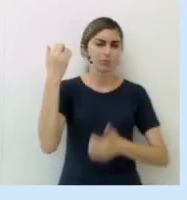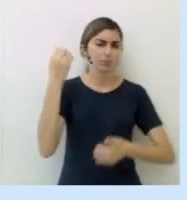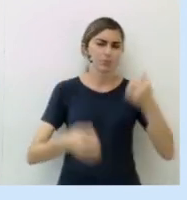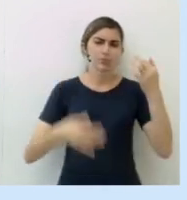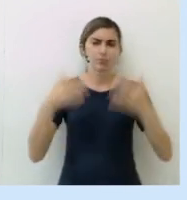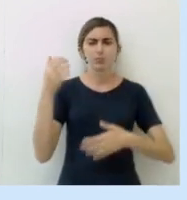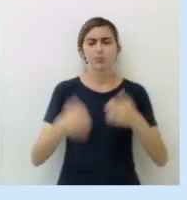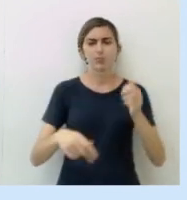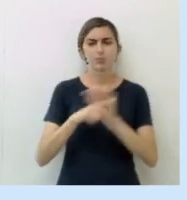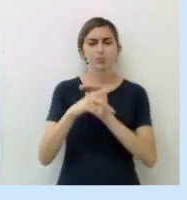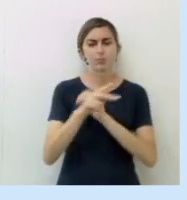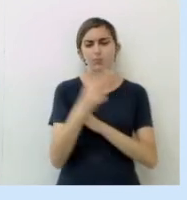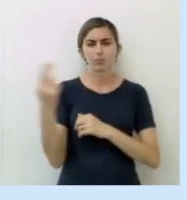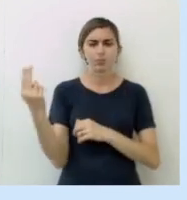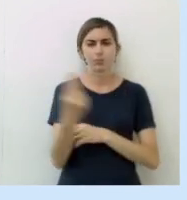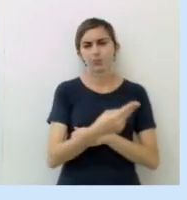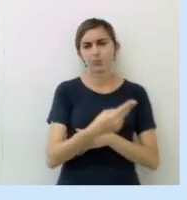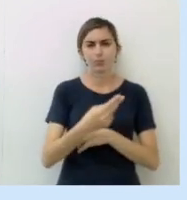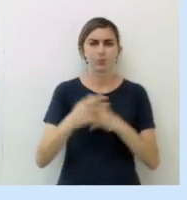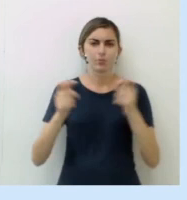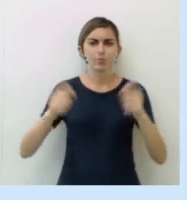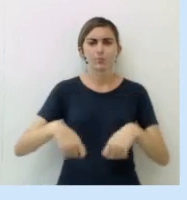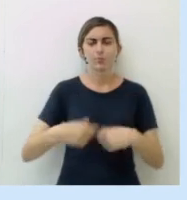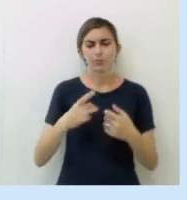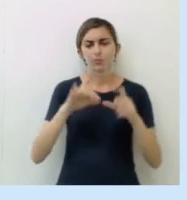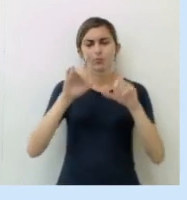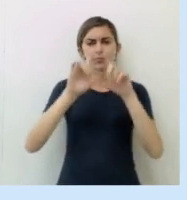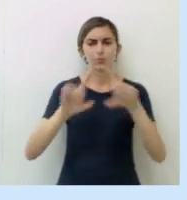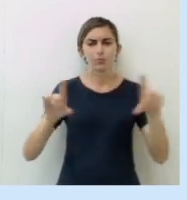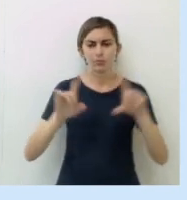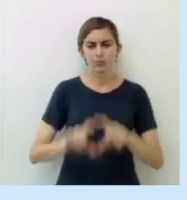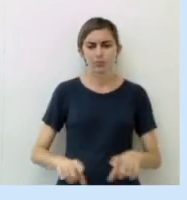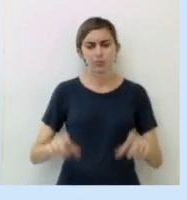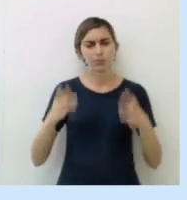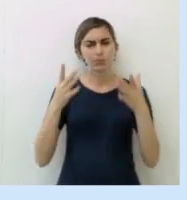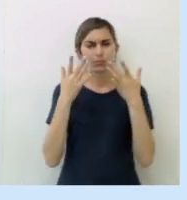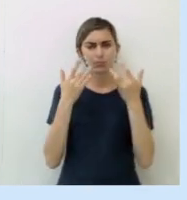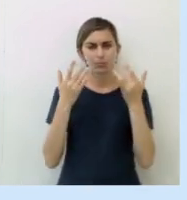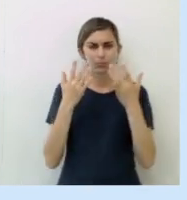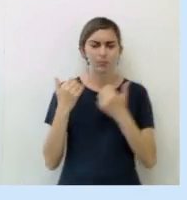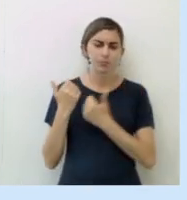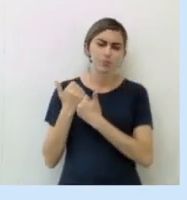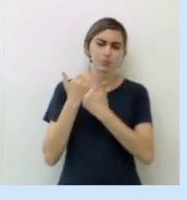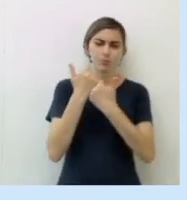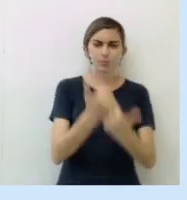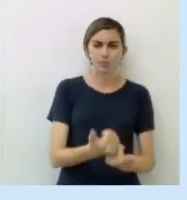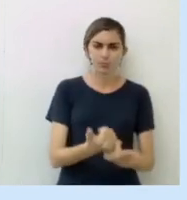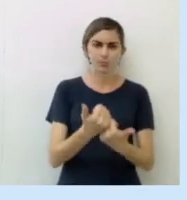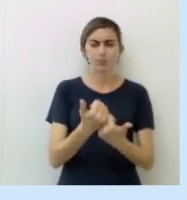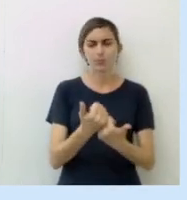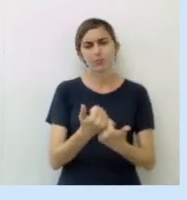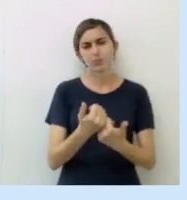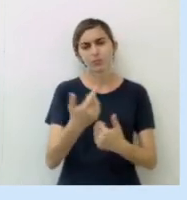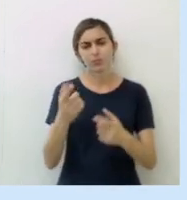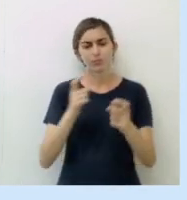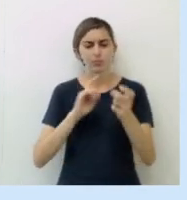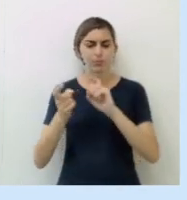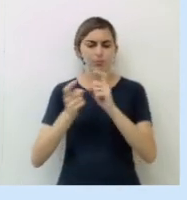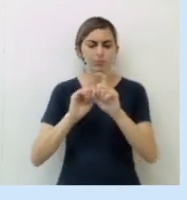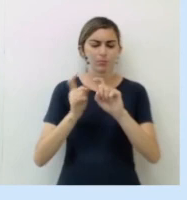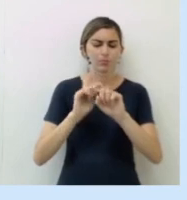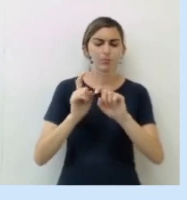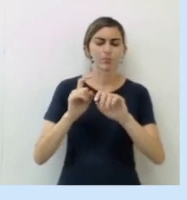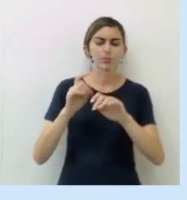narrativo, como o próprio nome já diz, narrar, só que em prosa. E o dramático, a representação, o